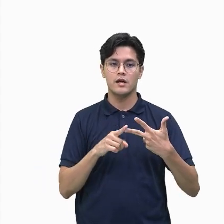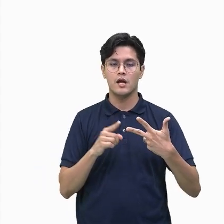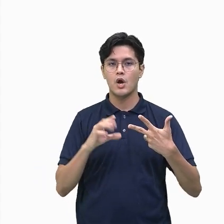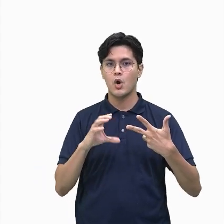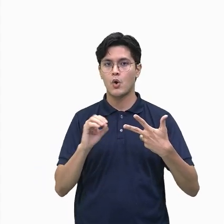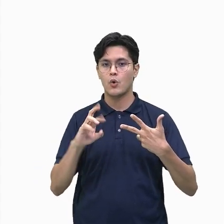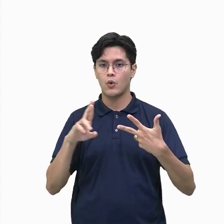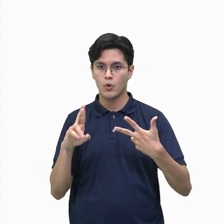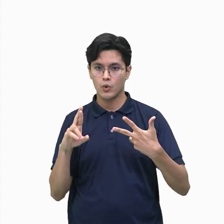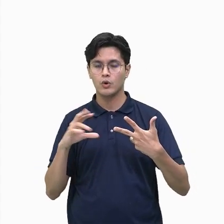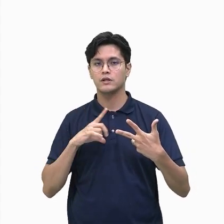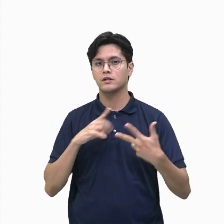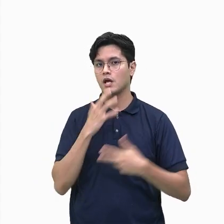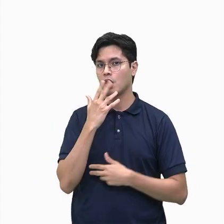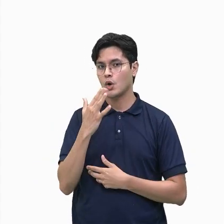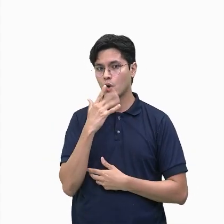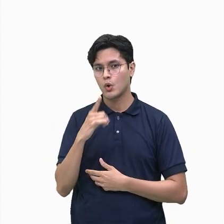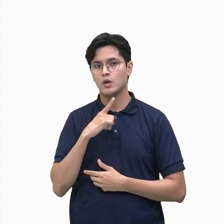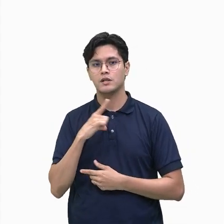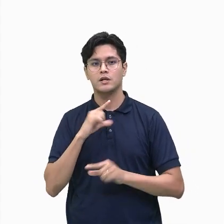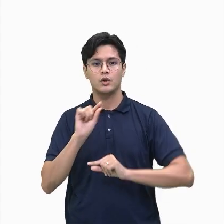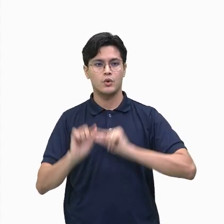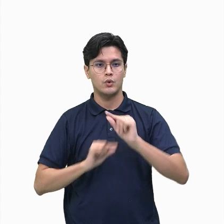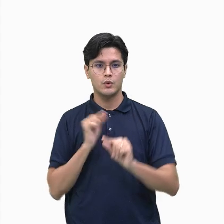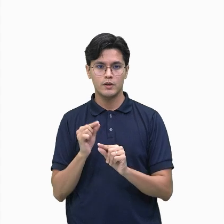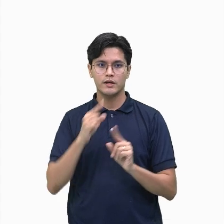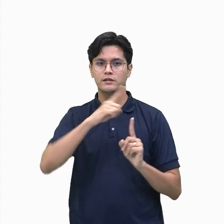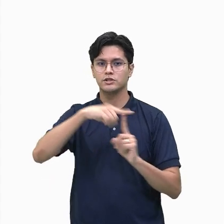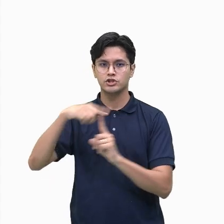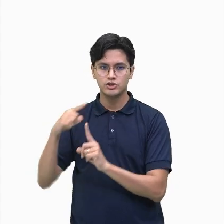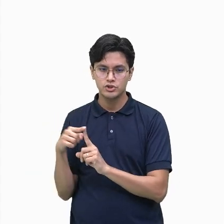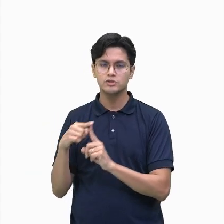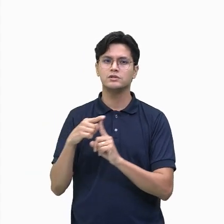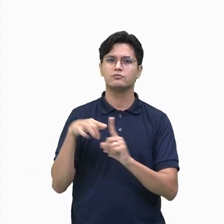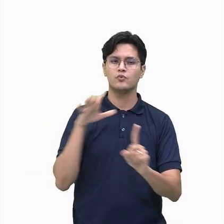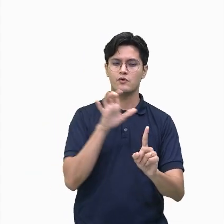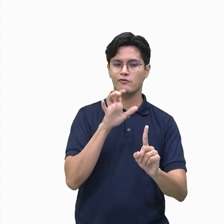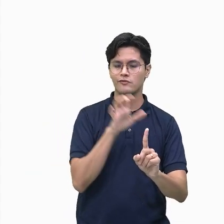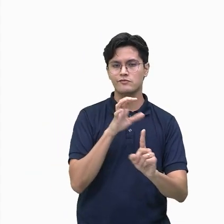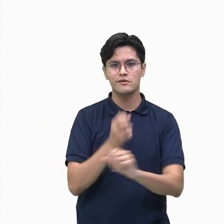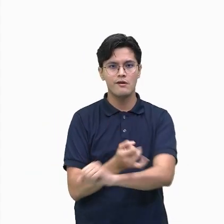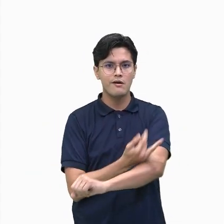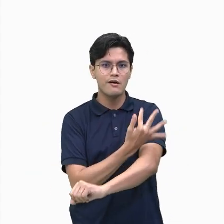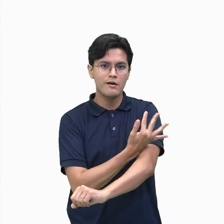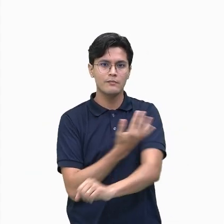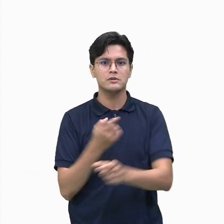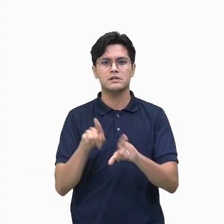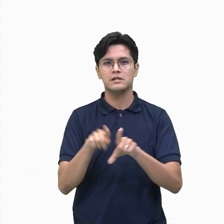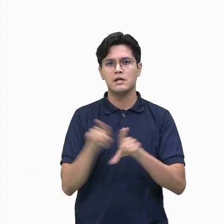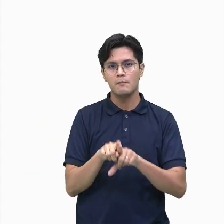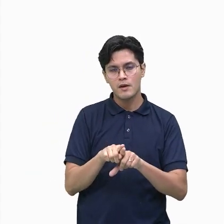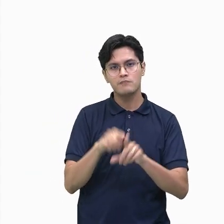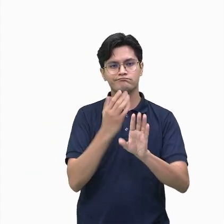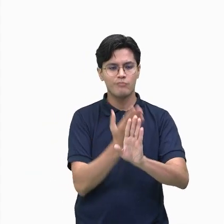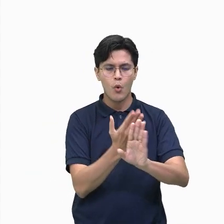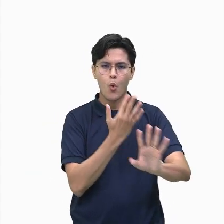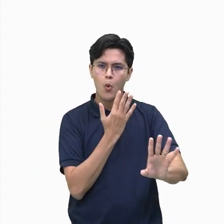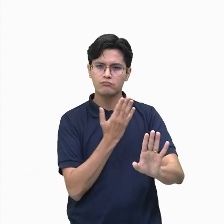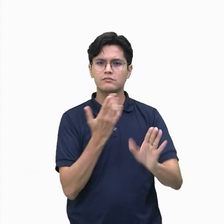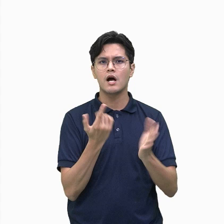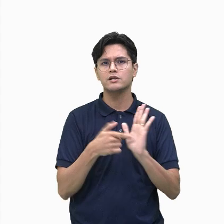saturação, matizes, e a textura, sensação visual ou tátil das superfícies.